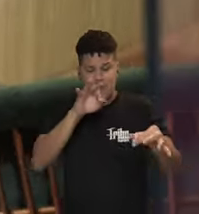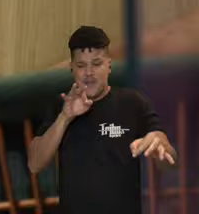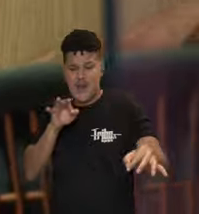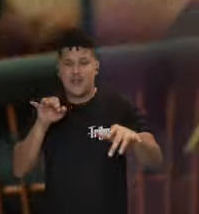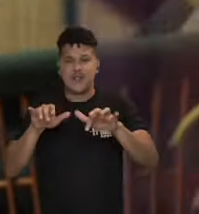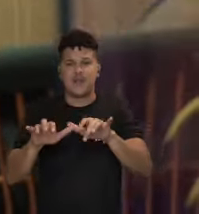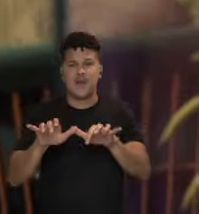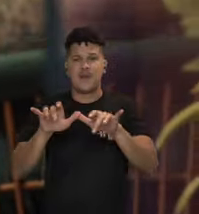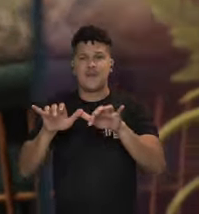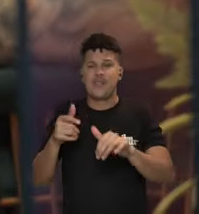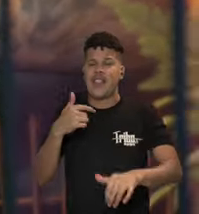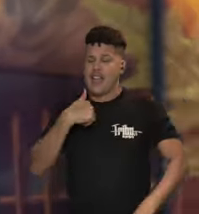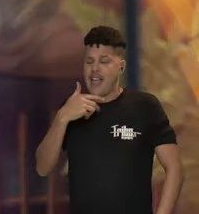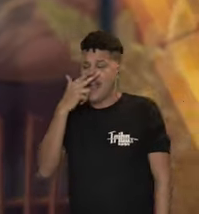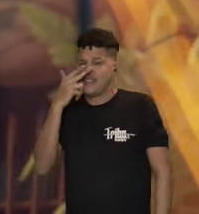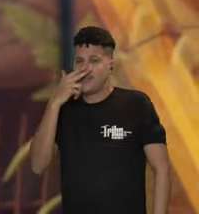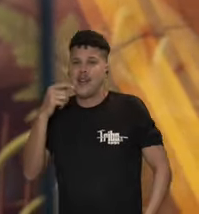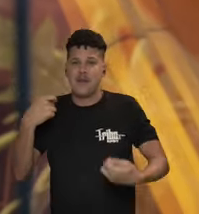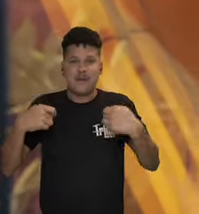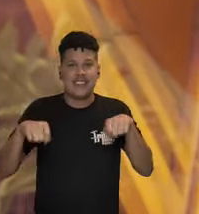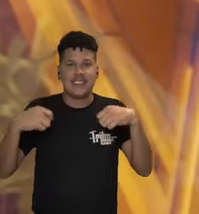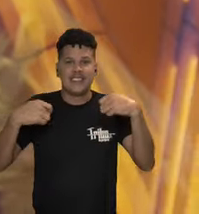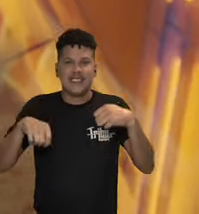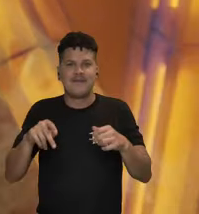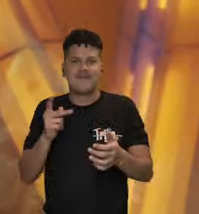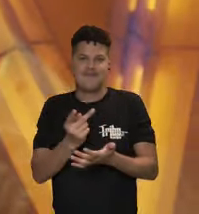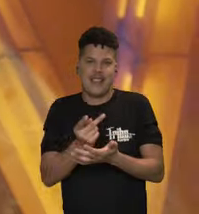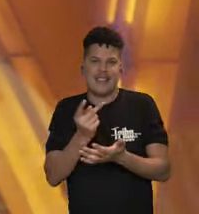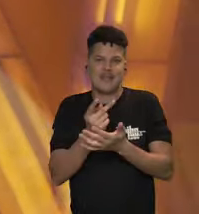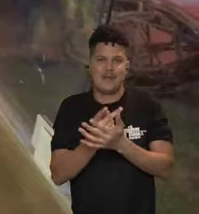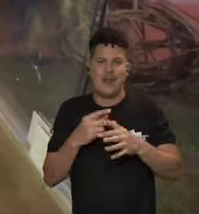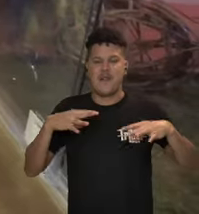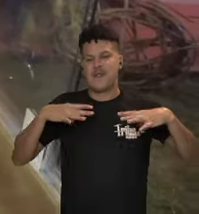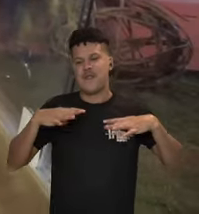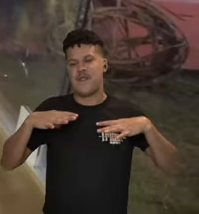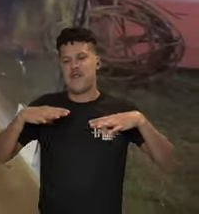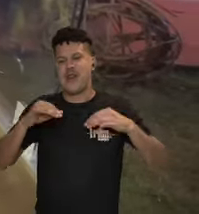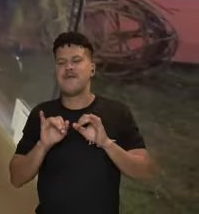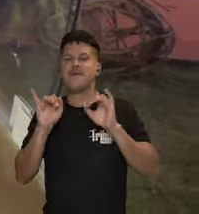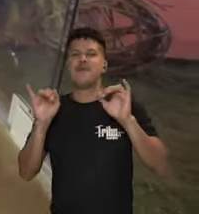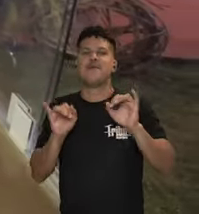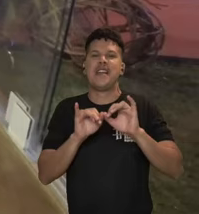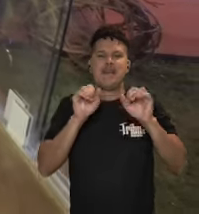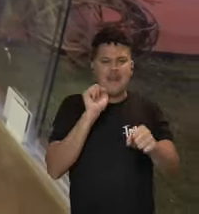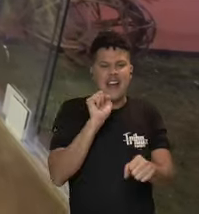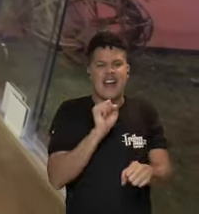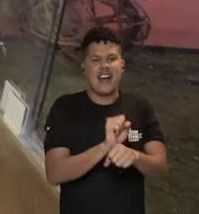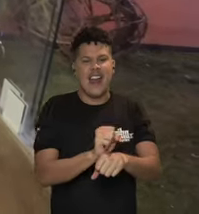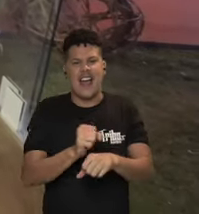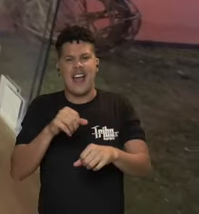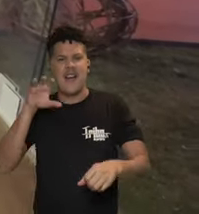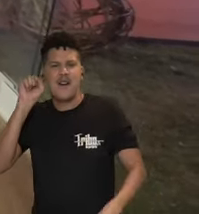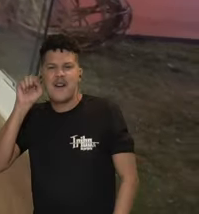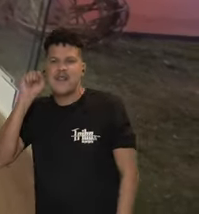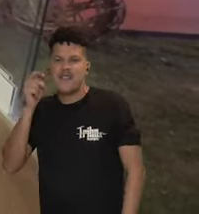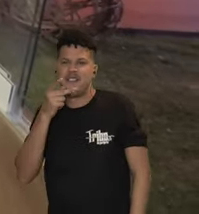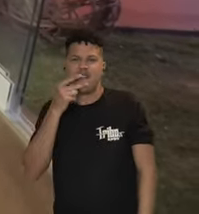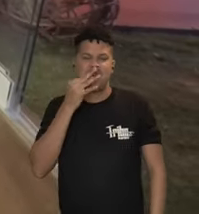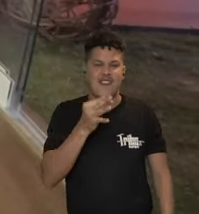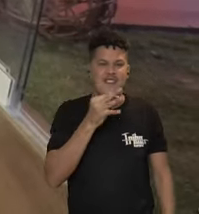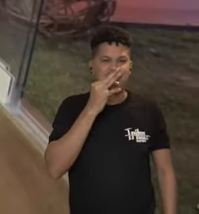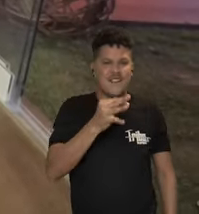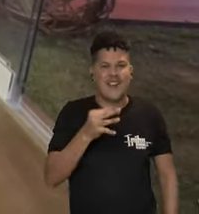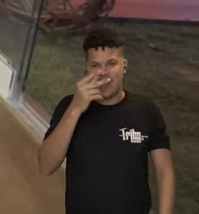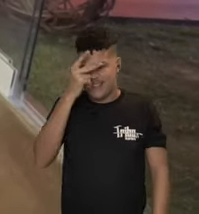computador. Acho que eu preciso mesmo é ficar de bobeira. Para de ouvir asneira de dublê de